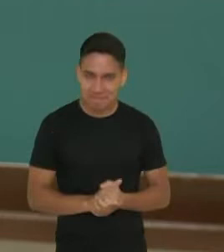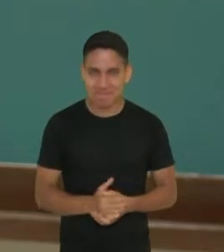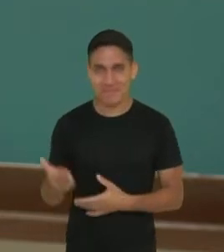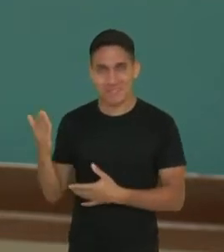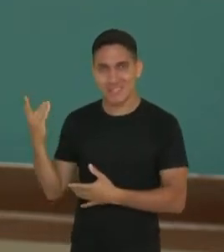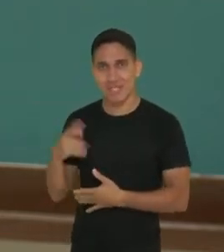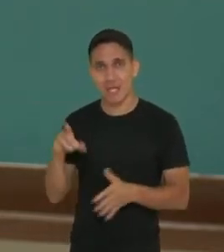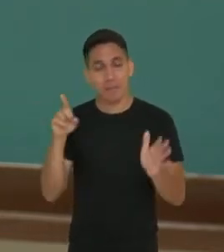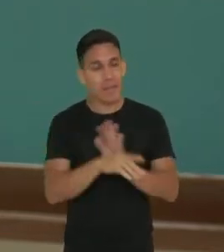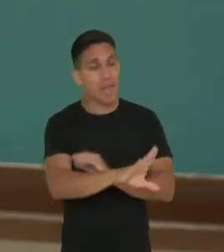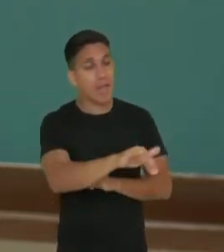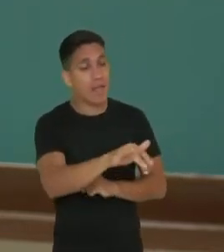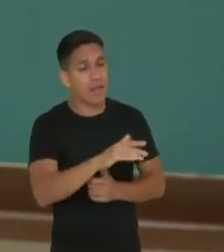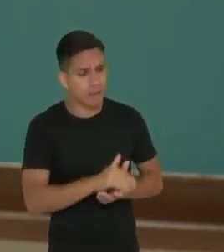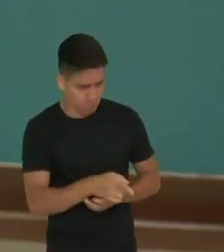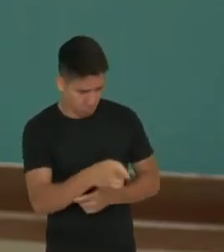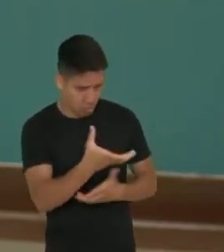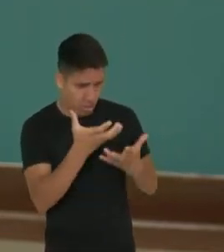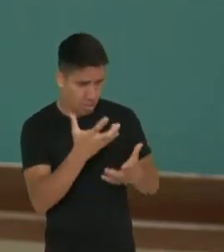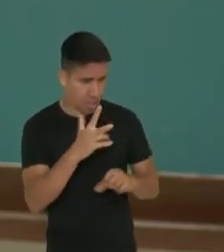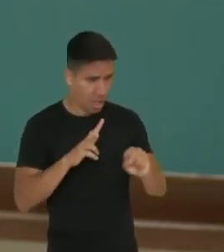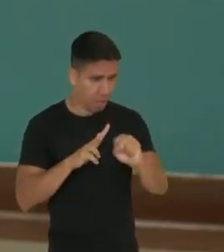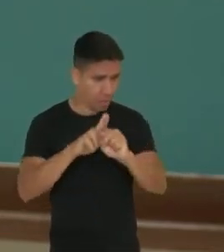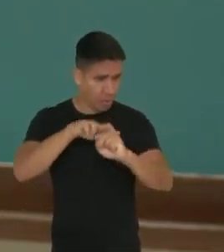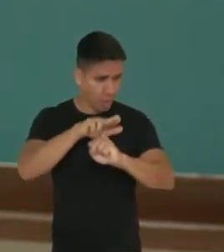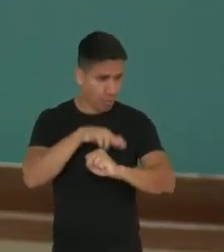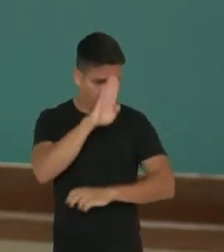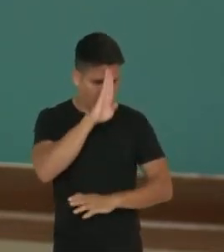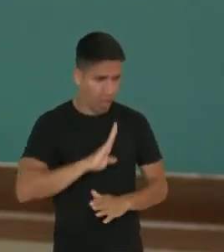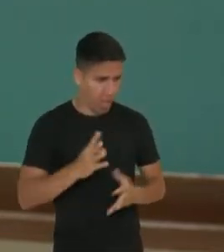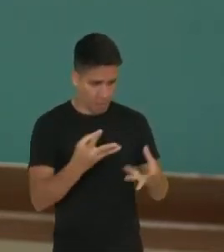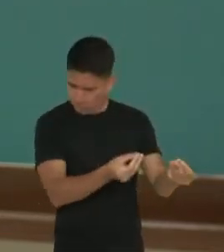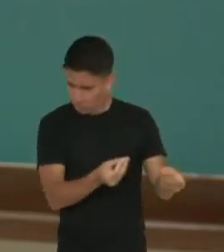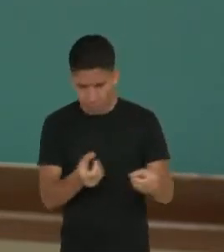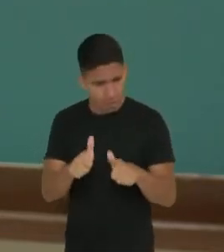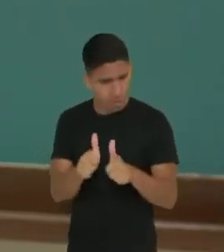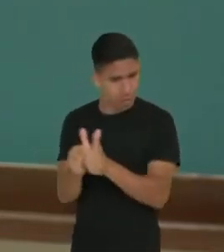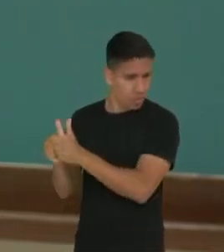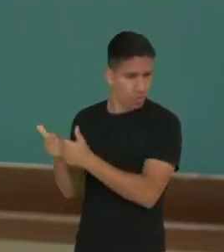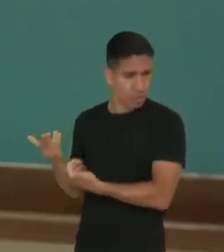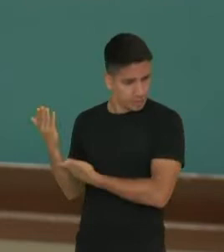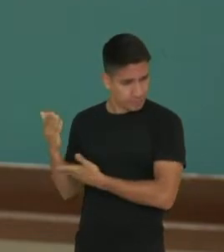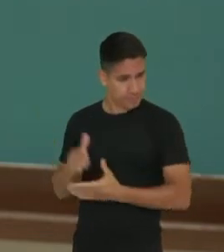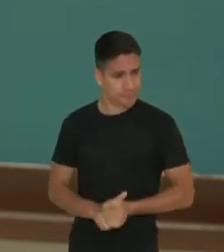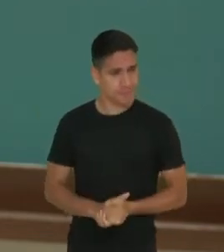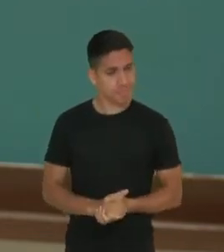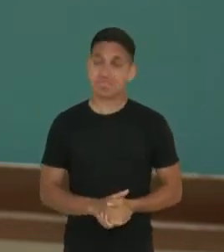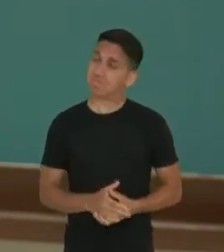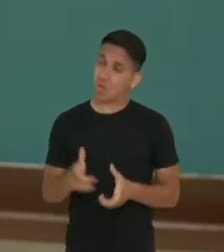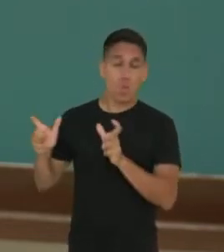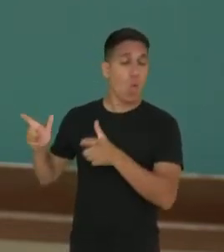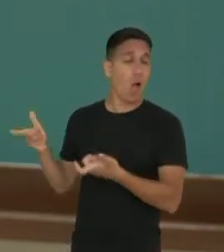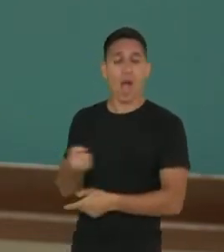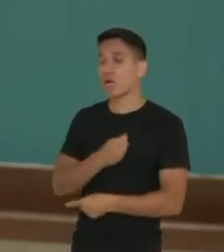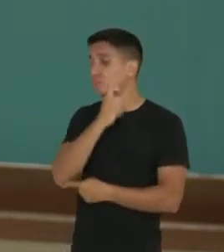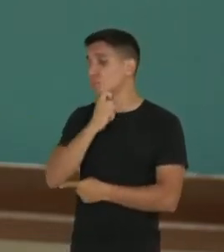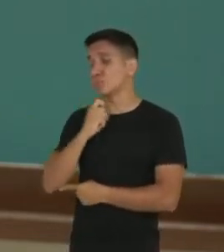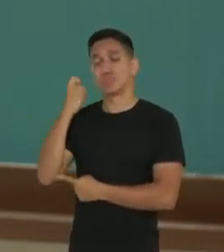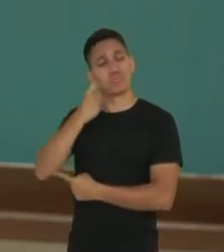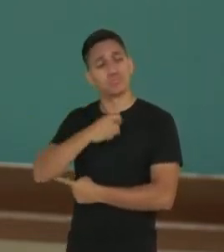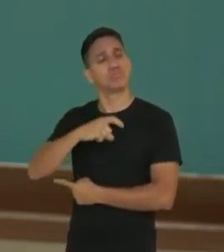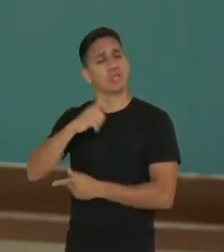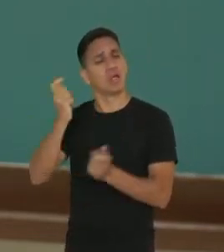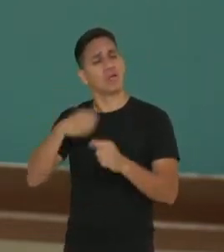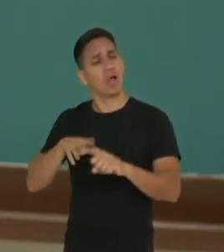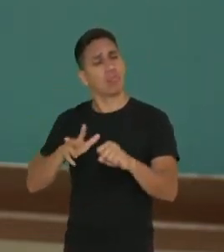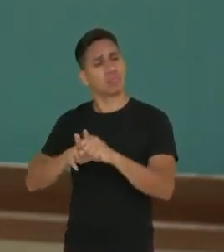E dizer, ei, você quer cortar o cabelo de graça? Eu te levo ali, né? No barbeiro, na barbearia